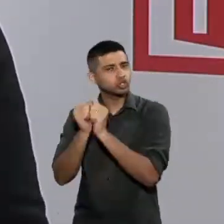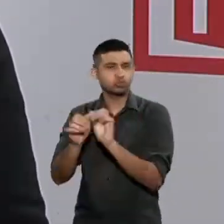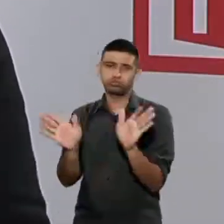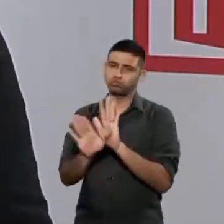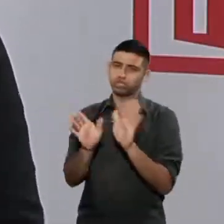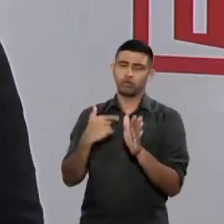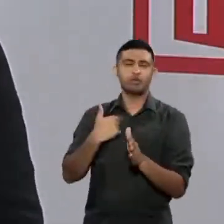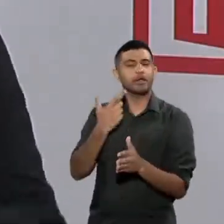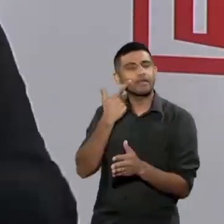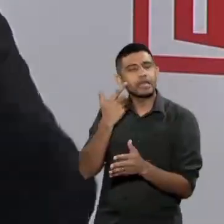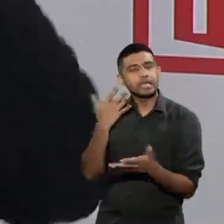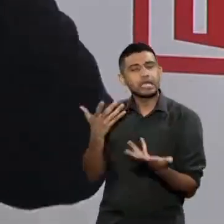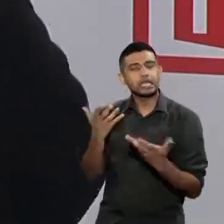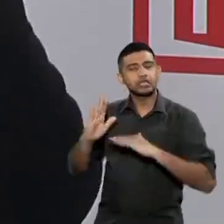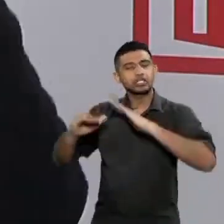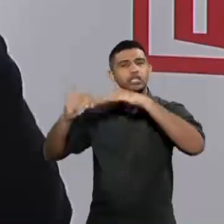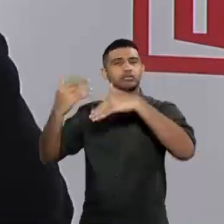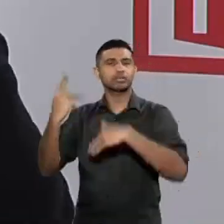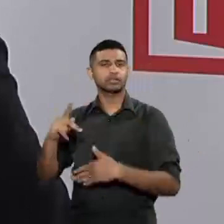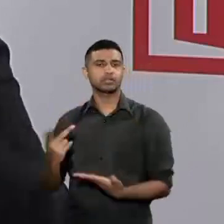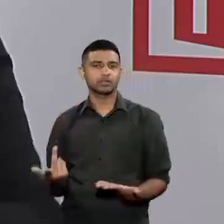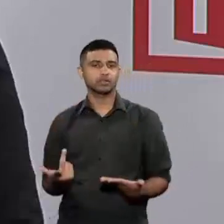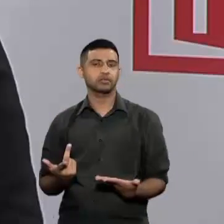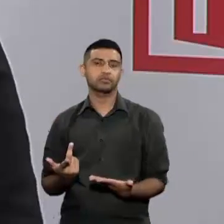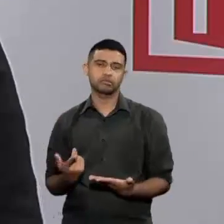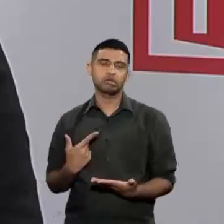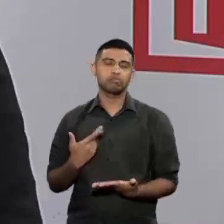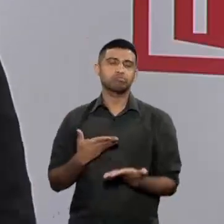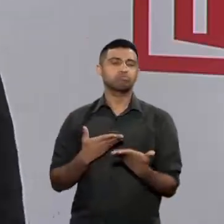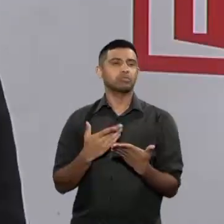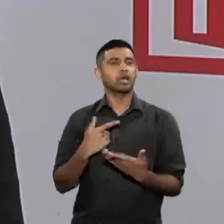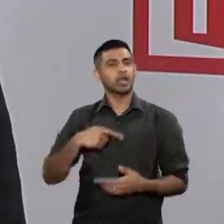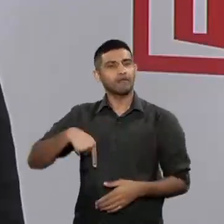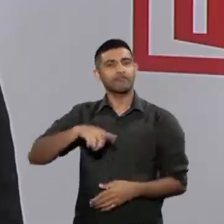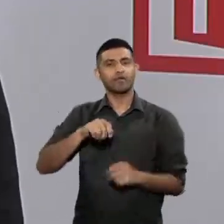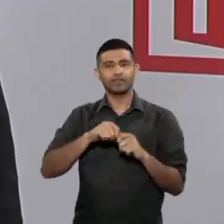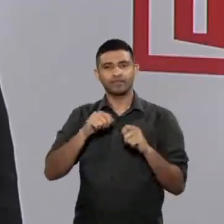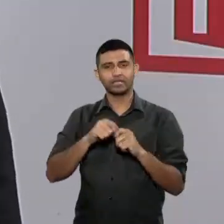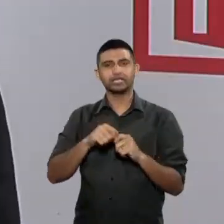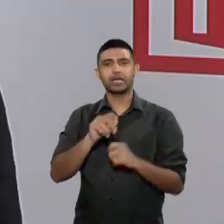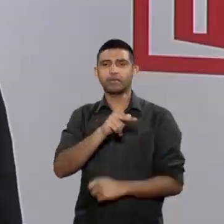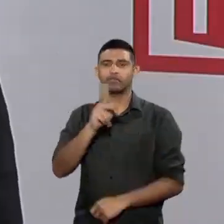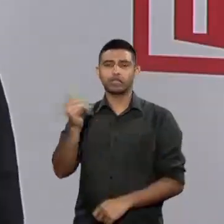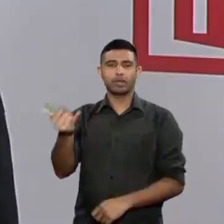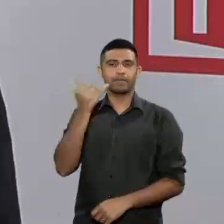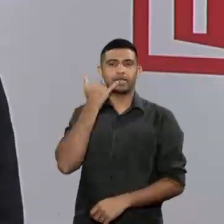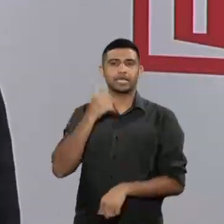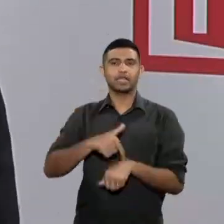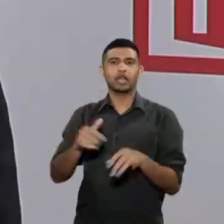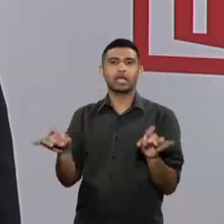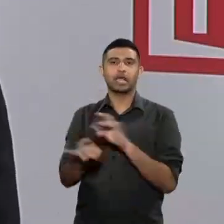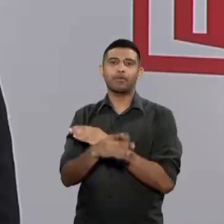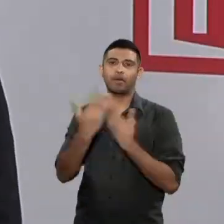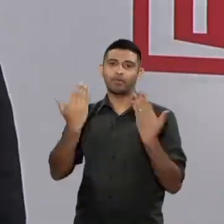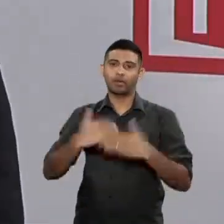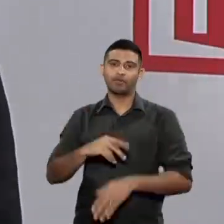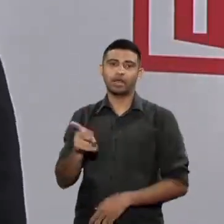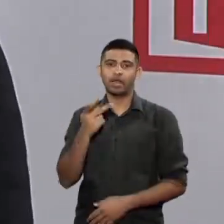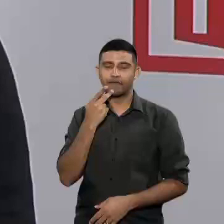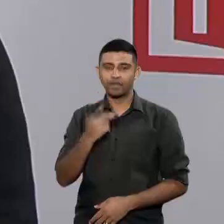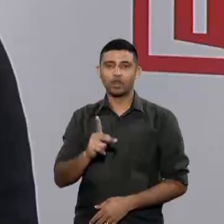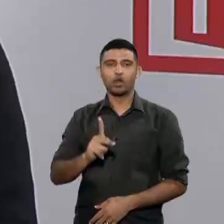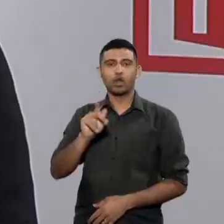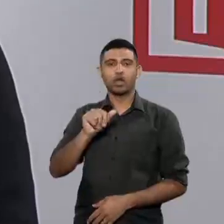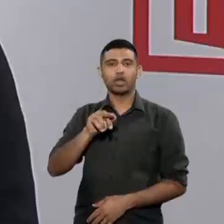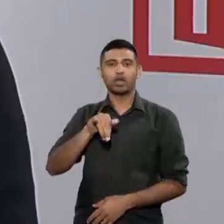ver o desempenho. Sim. Tanto que ela reteve daquele conteúdo. Pois bem, ela foi fazer, a professora me liga, assim que ela termina a prova e diz,